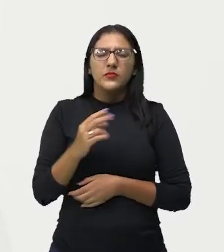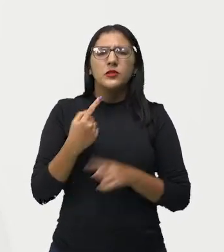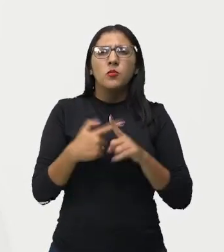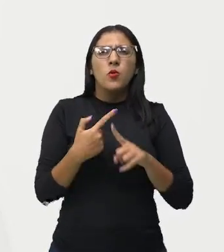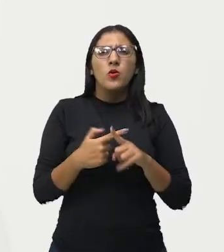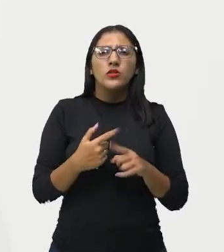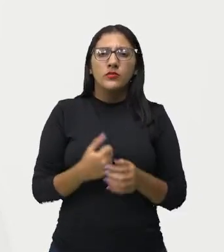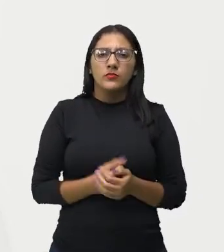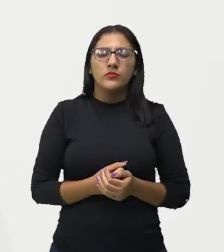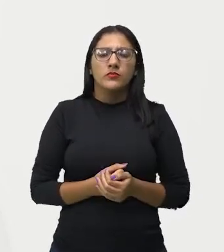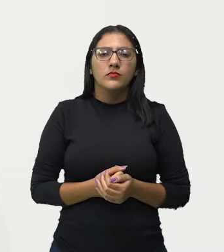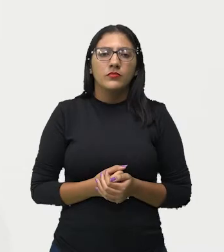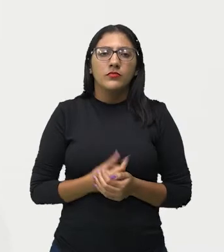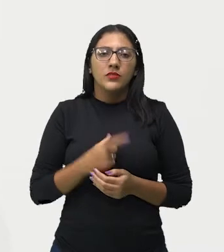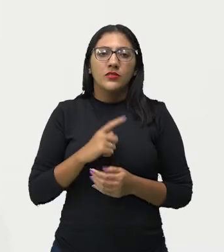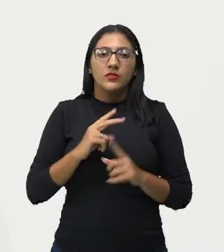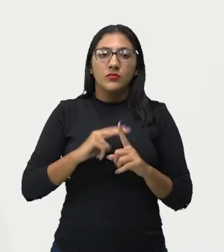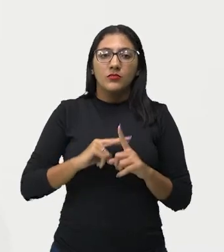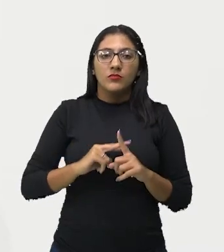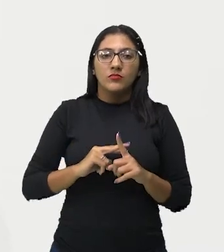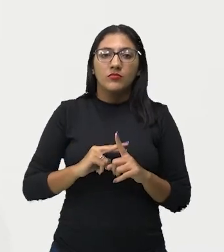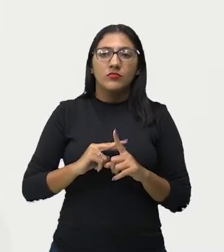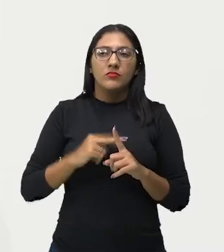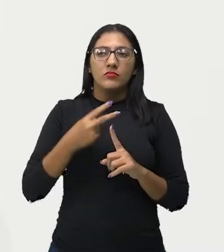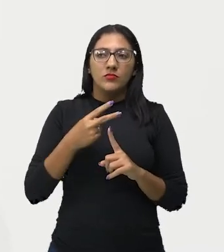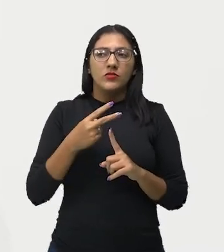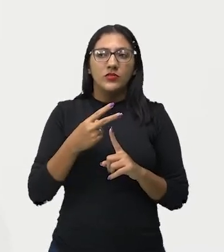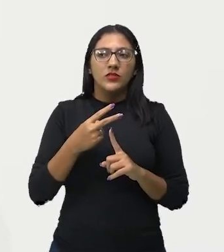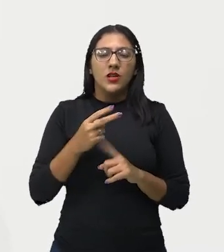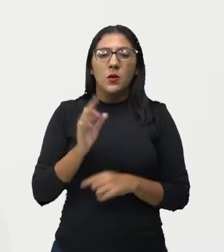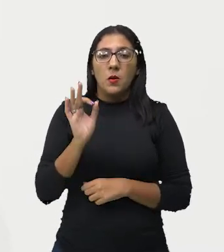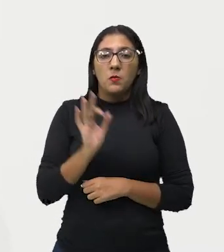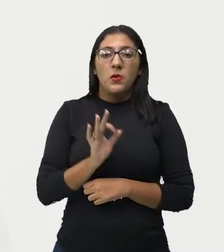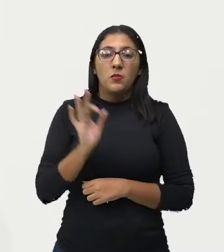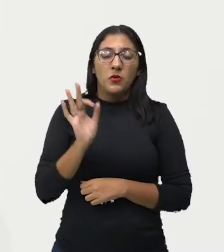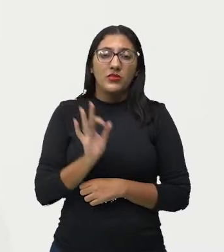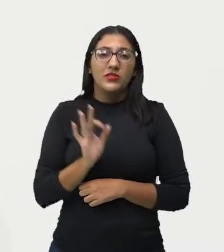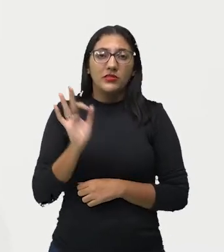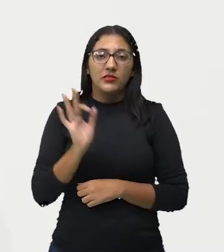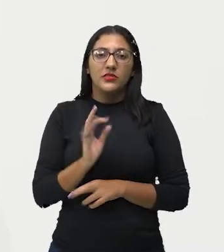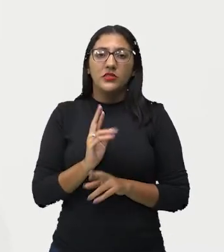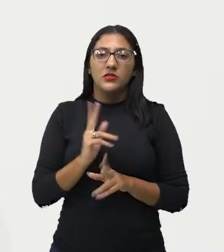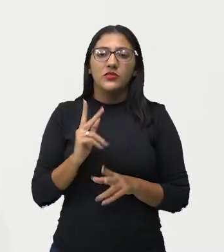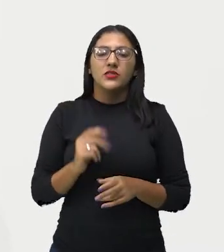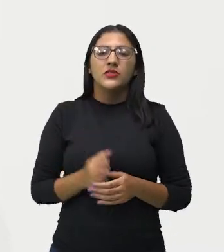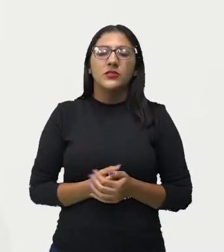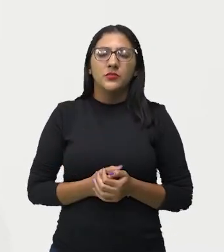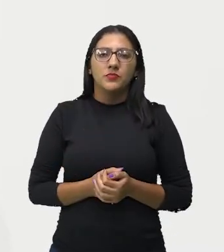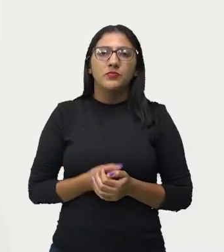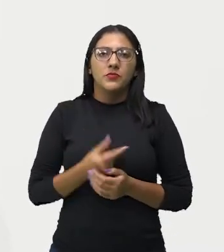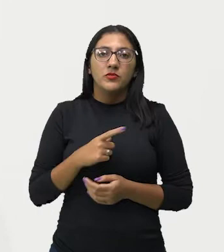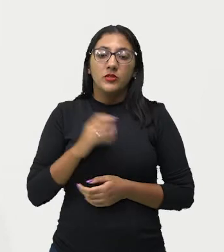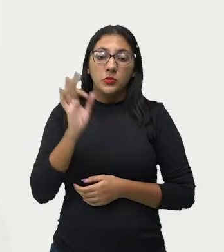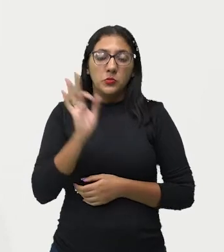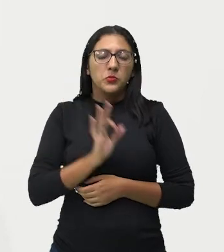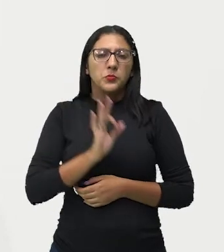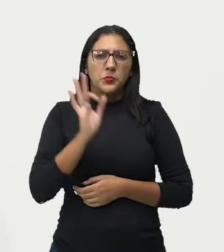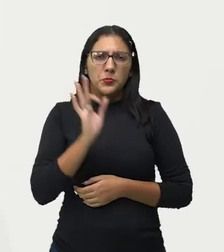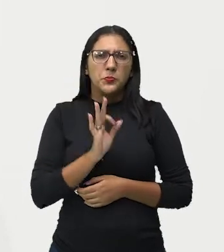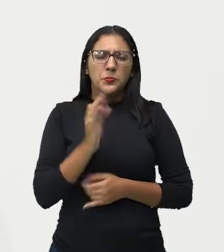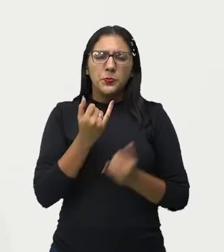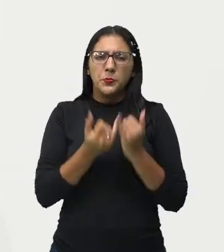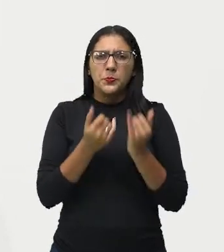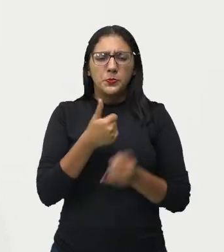1.100? Porque ele vai ter aí, né, um juro, vamos voltar aqui a nossa cartela. Ele vai ter um juro aí